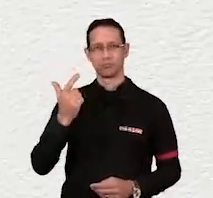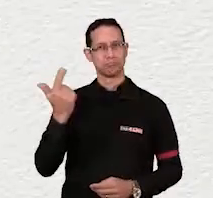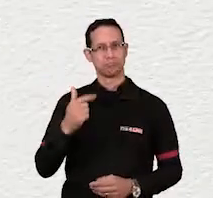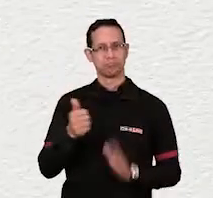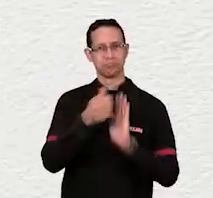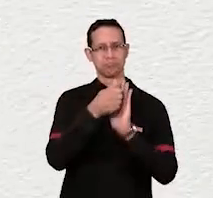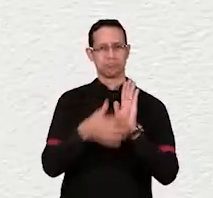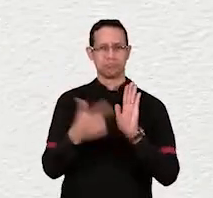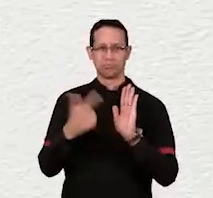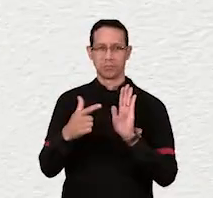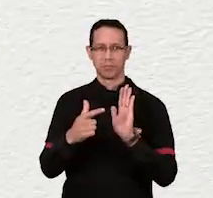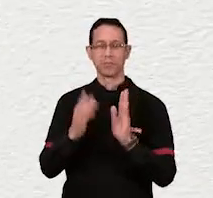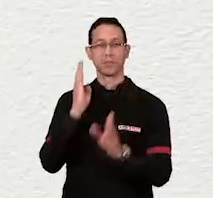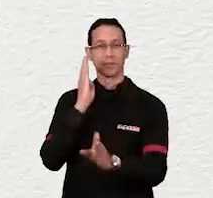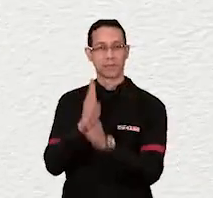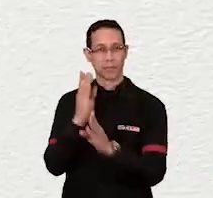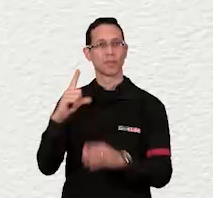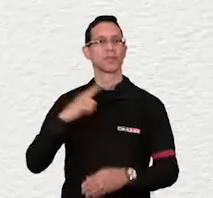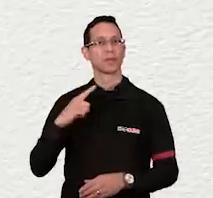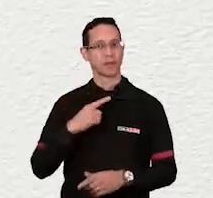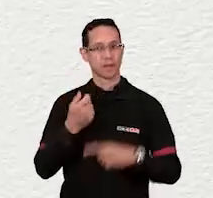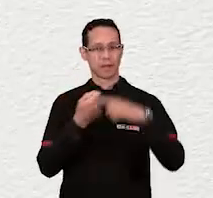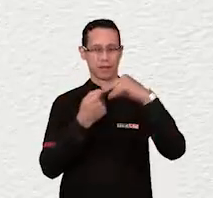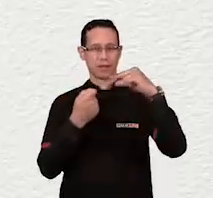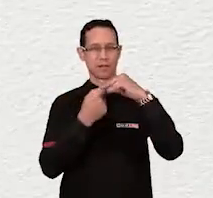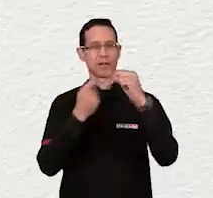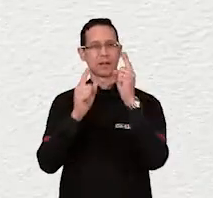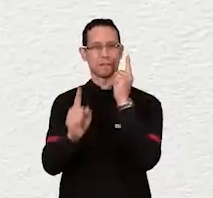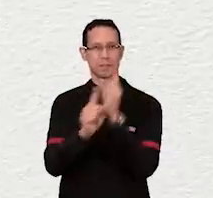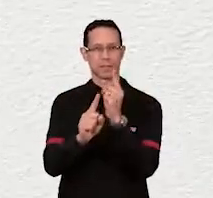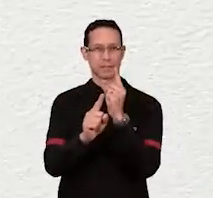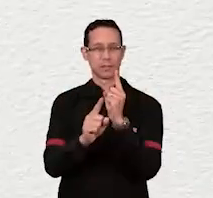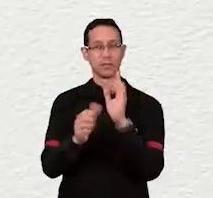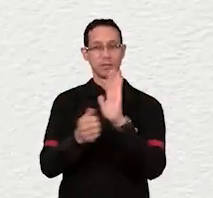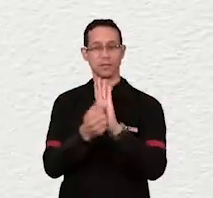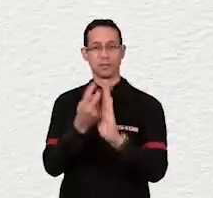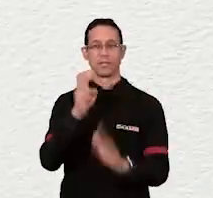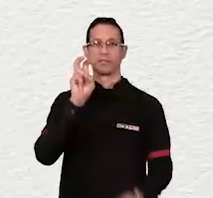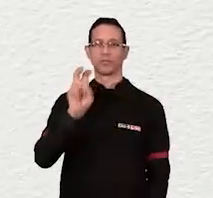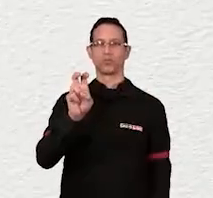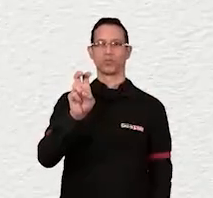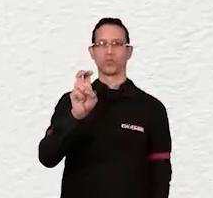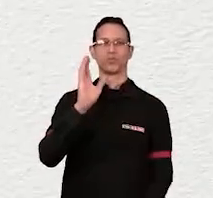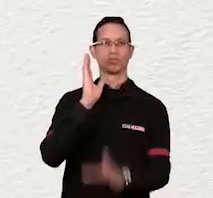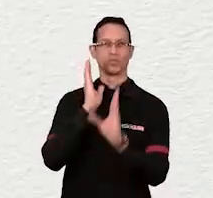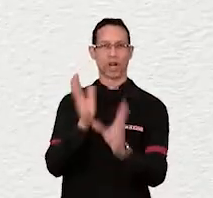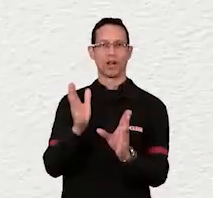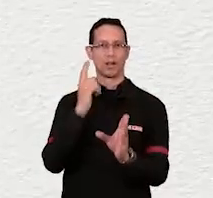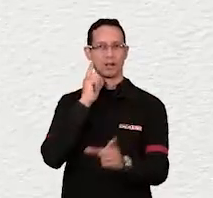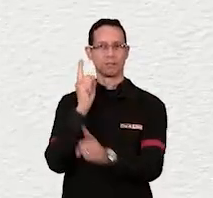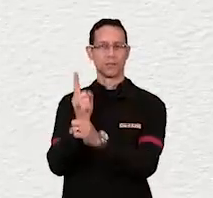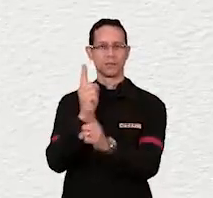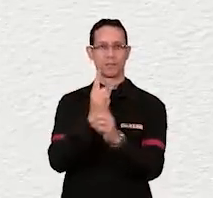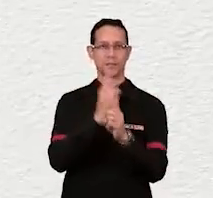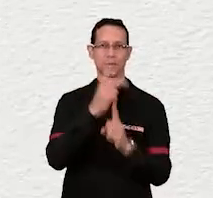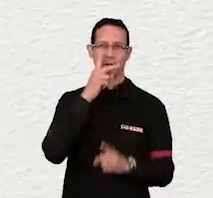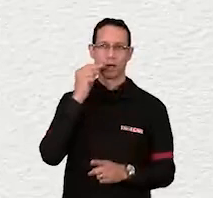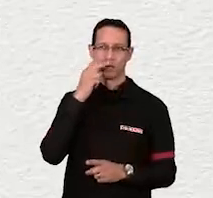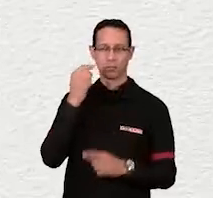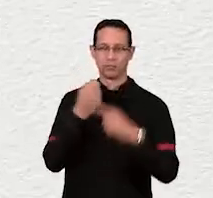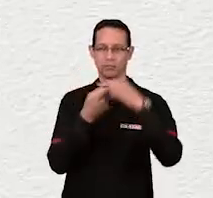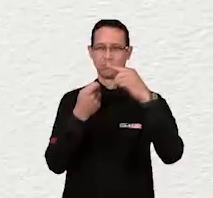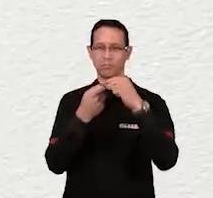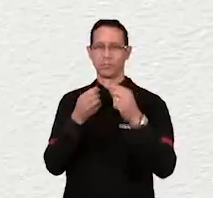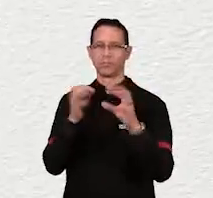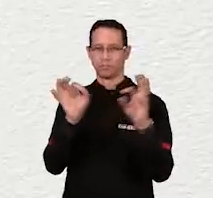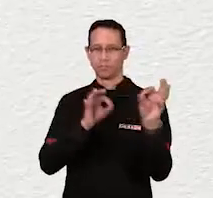descrição, e agora, né, tem um trabalho, e eu já estou no 5º caso de colisteatoma em gato, a gente está publicando. Então, assim, a gente